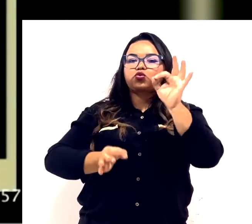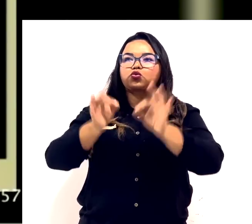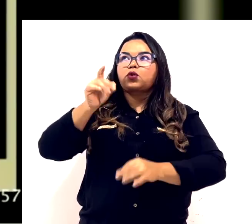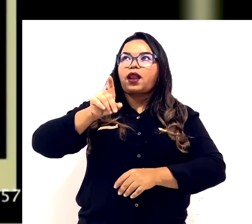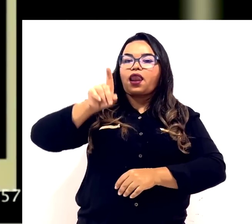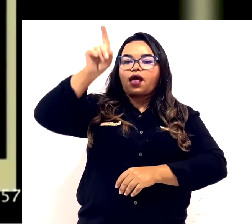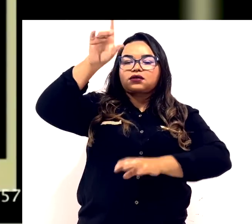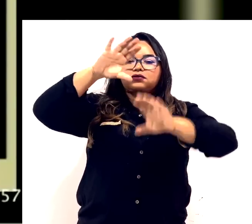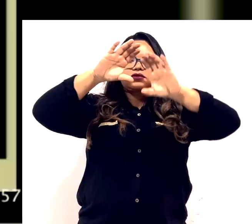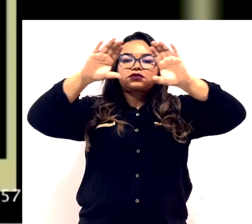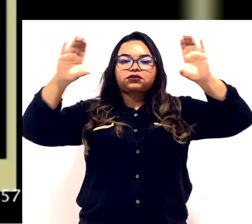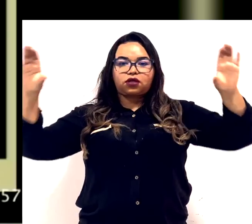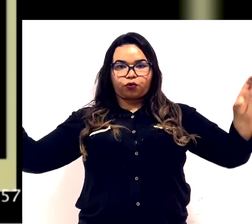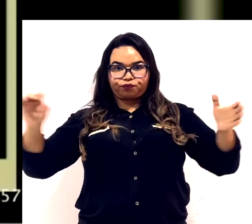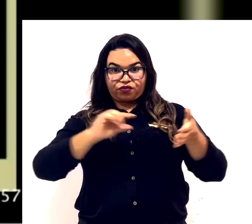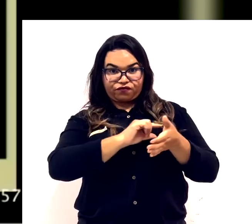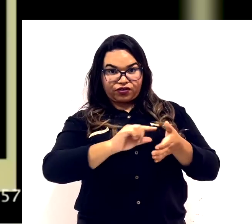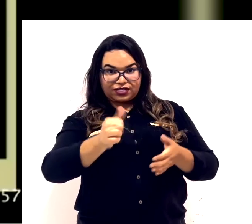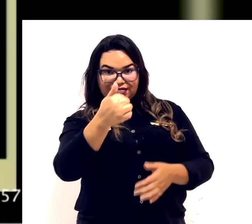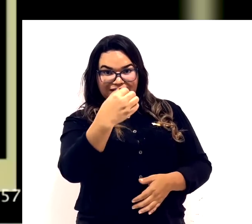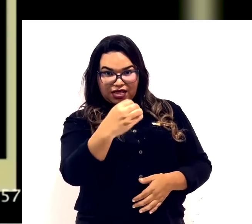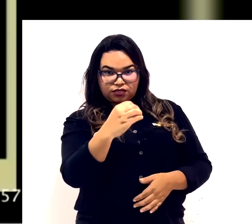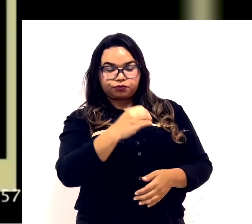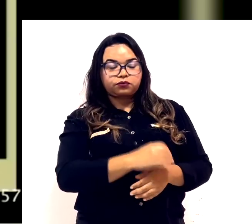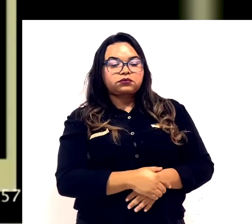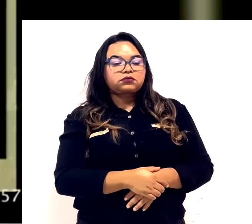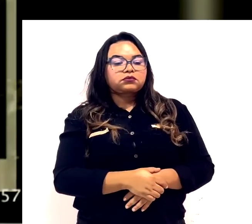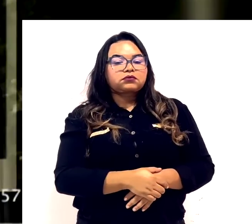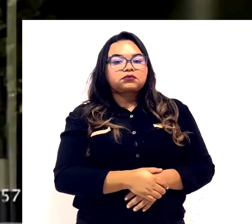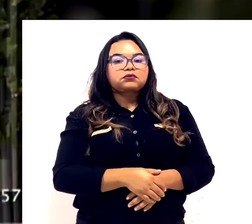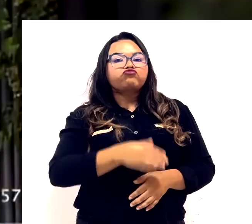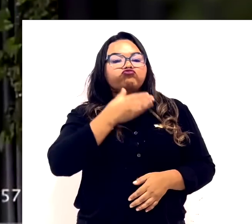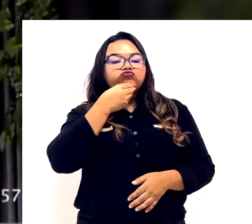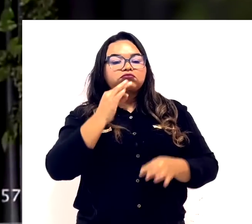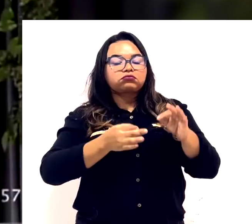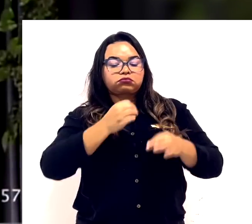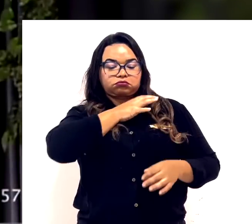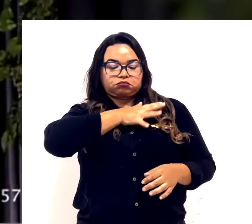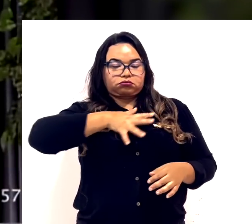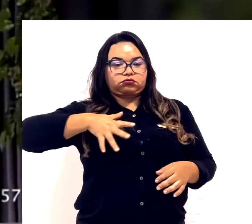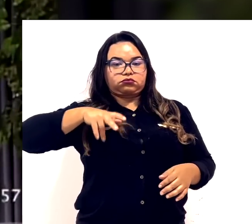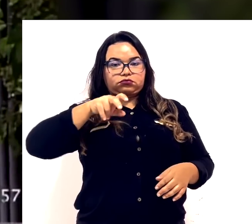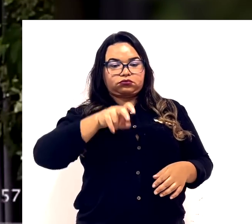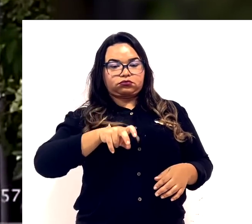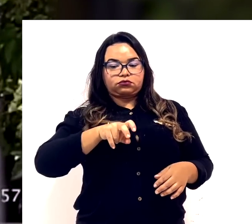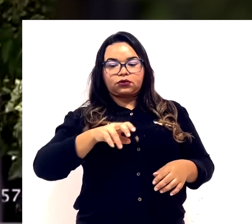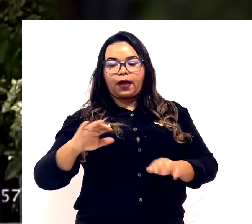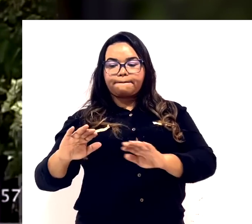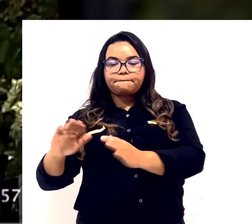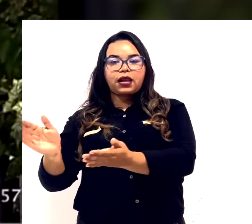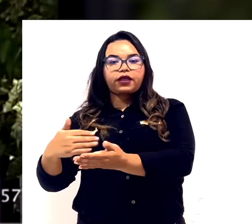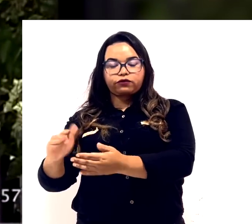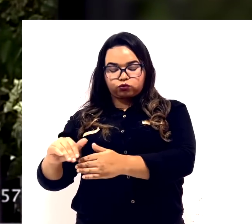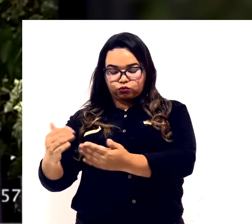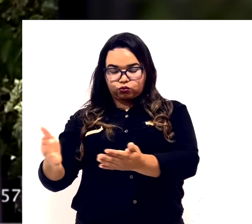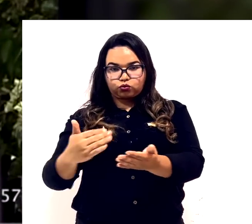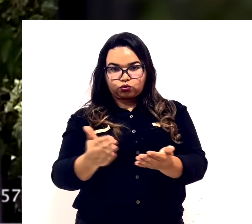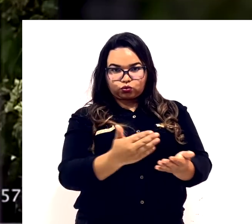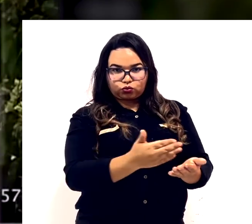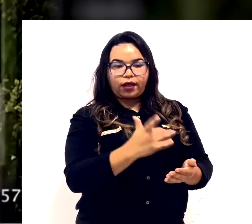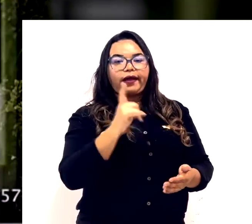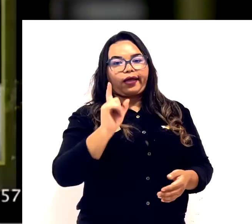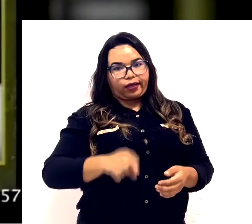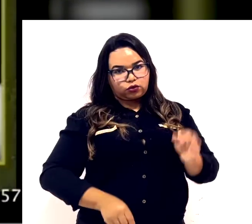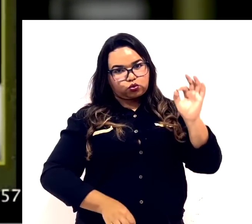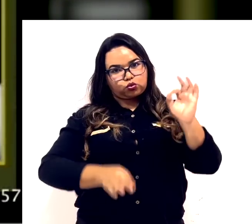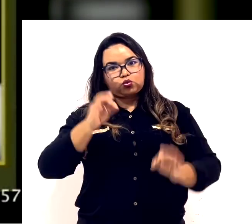diz: assentou-se o juiz e se abriram os livros. Portanto, aqui havia uma cena de julgamento. E eu